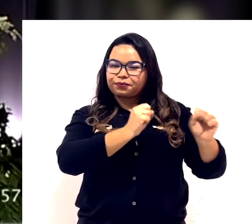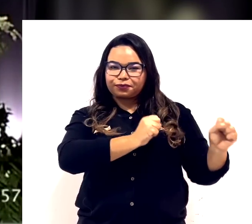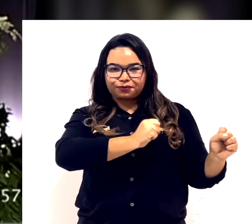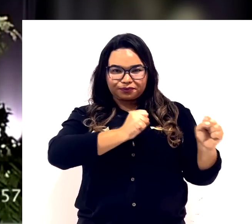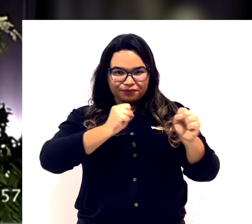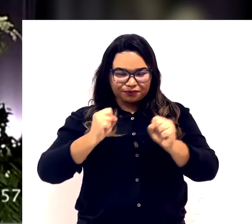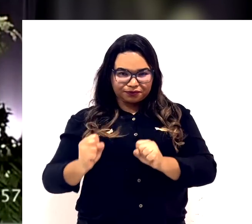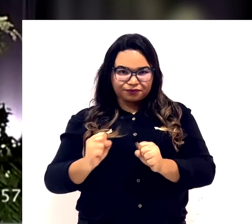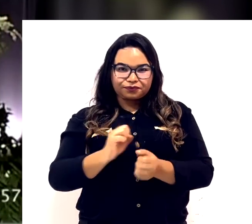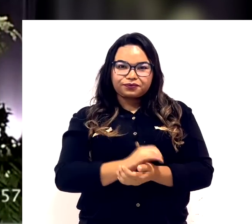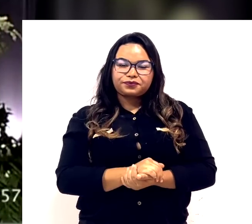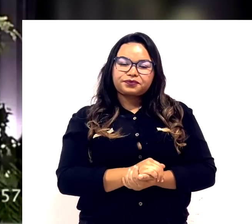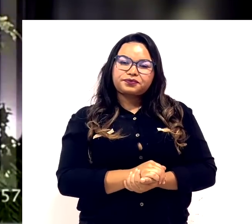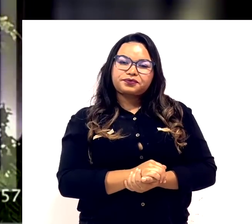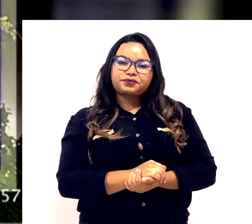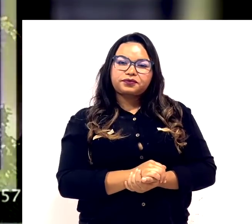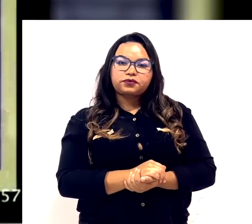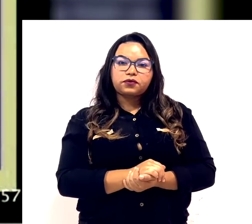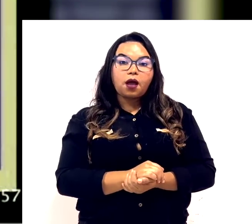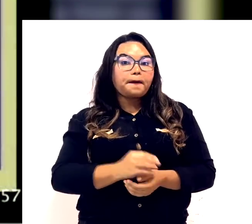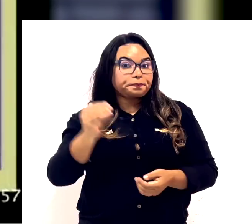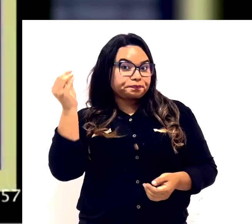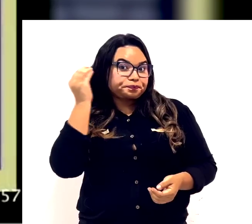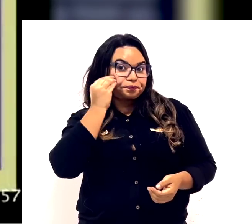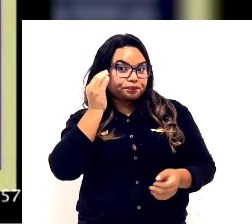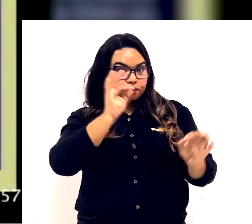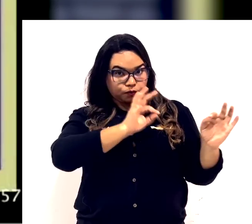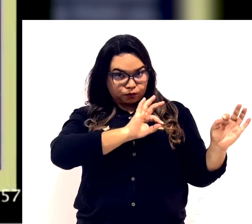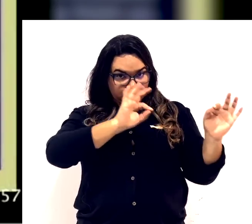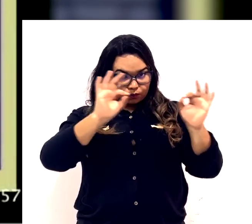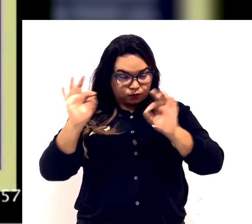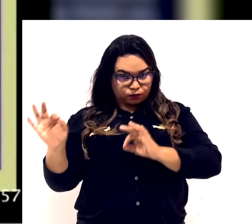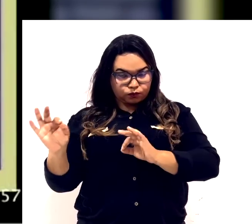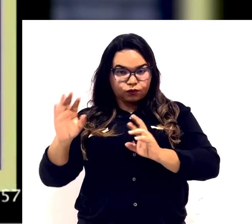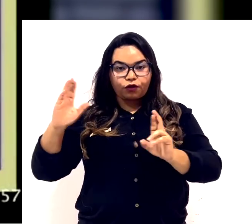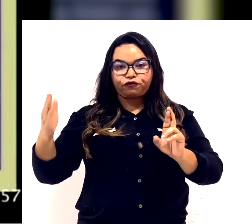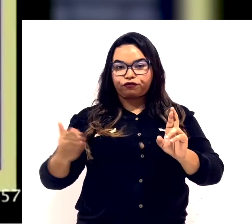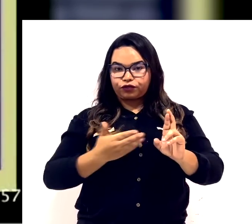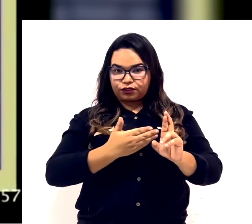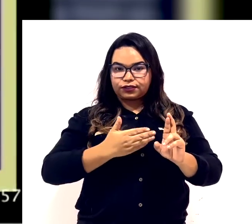Agora vamos dar uma olhada às referências de Paulo ao homem do pecado.